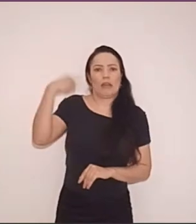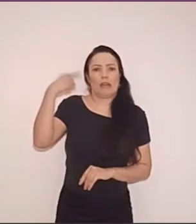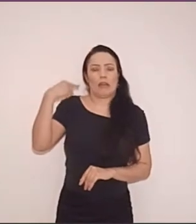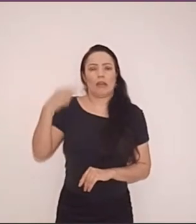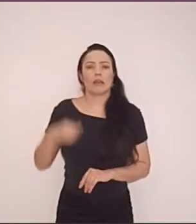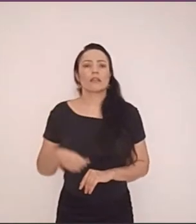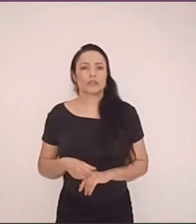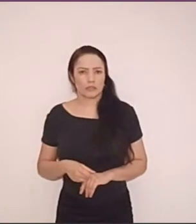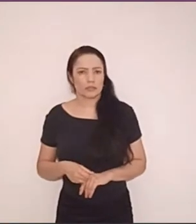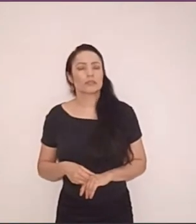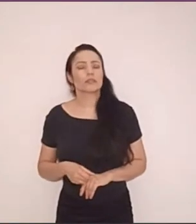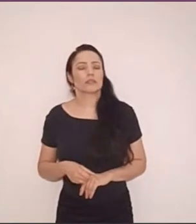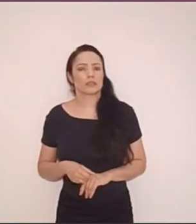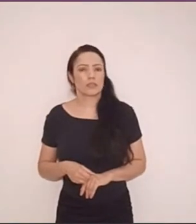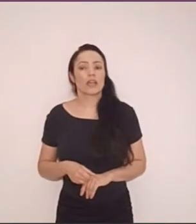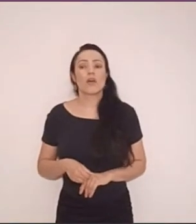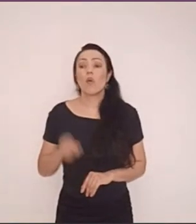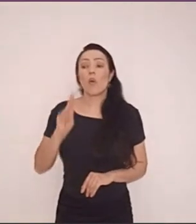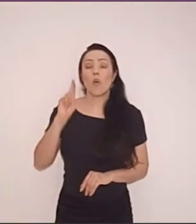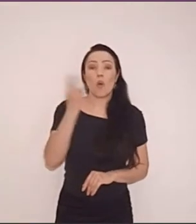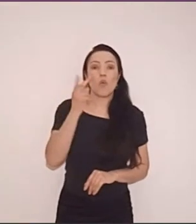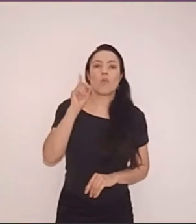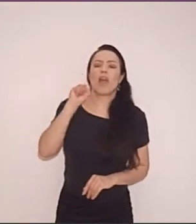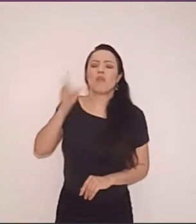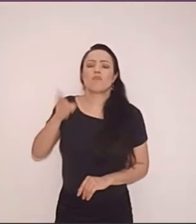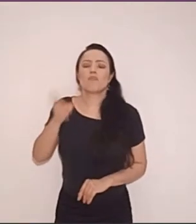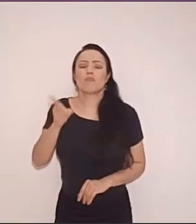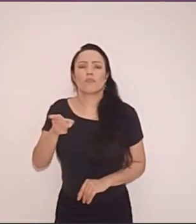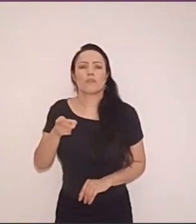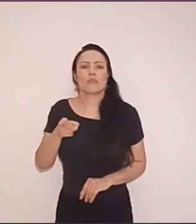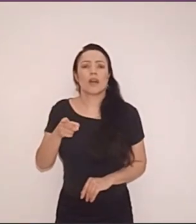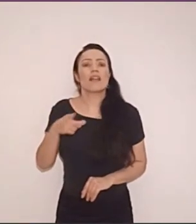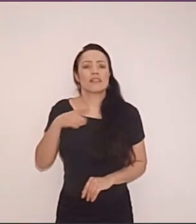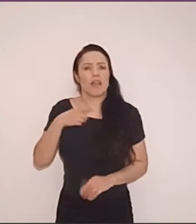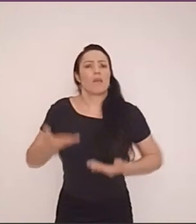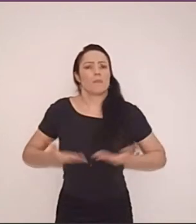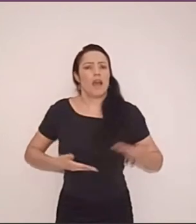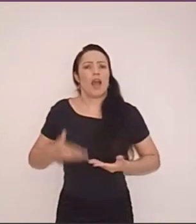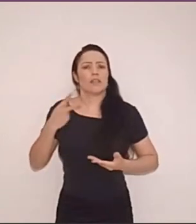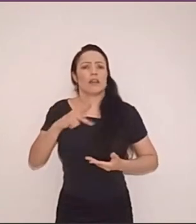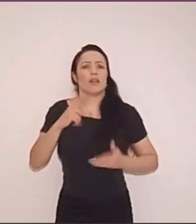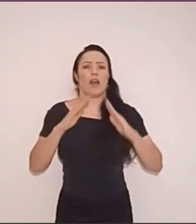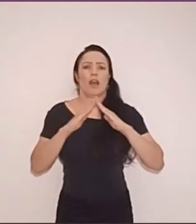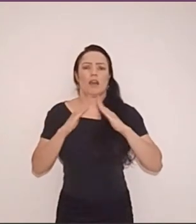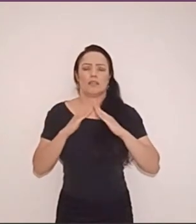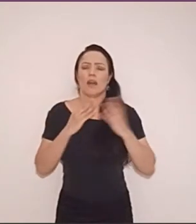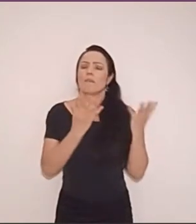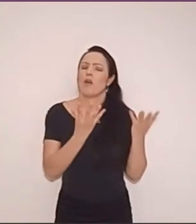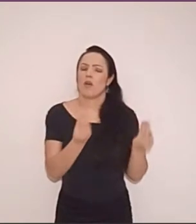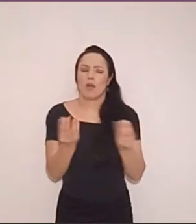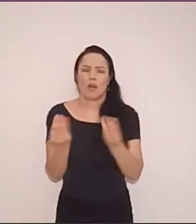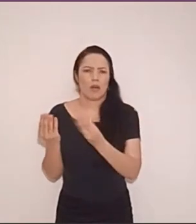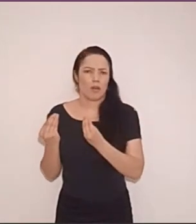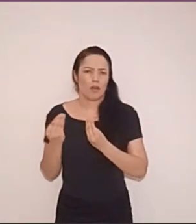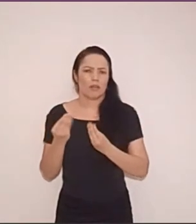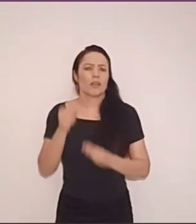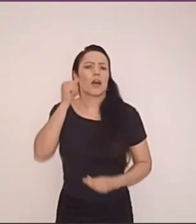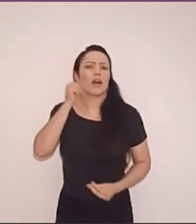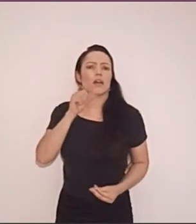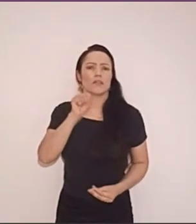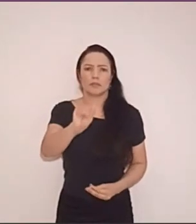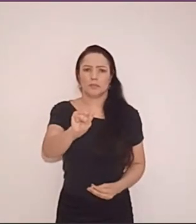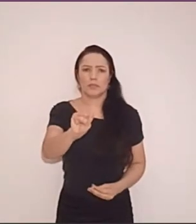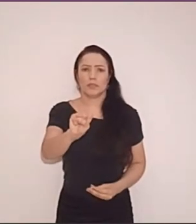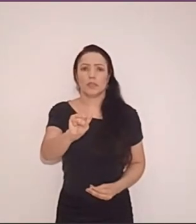fazendo na sua casa aquele serviço e ela se eles não querem fazer nós temos muitas mulheres feministas